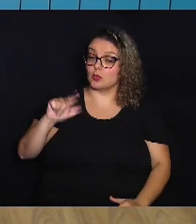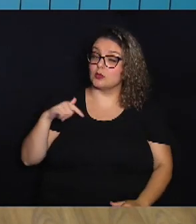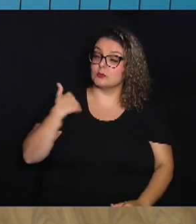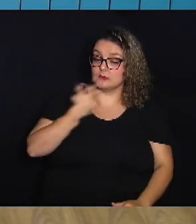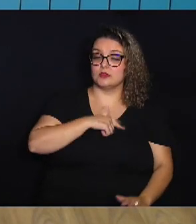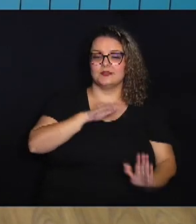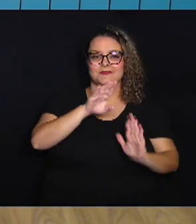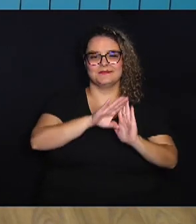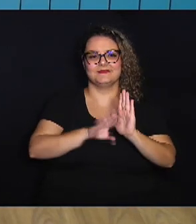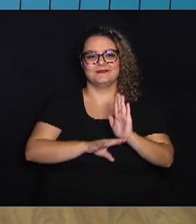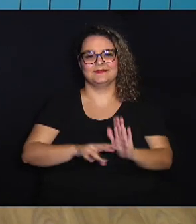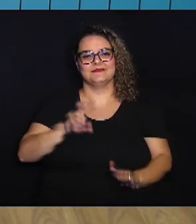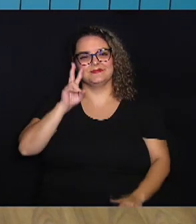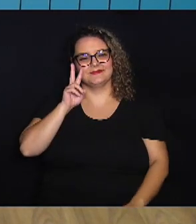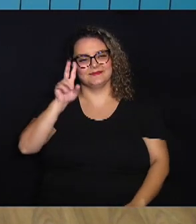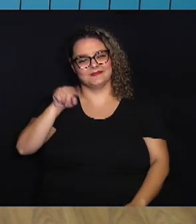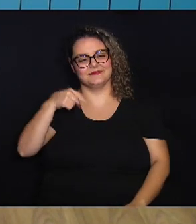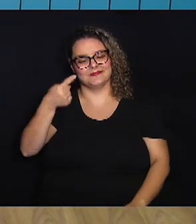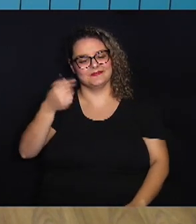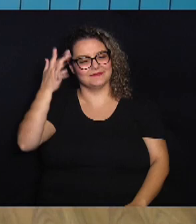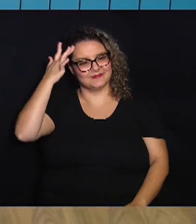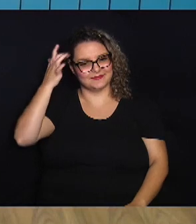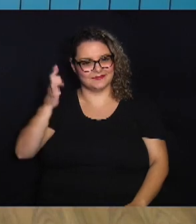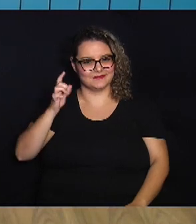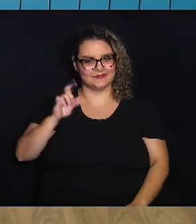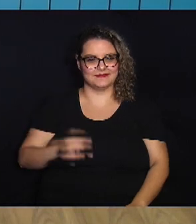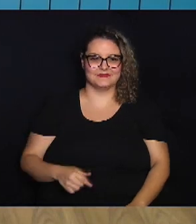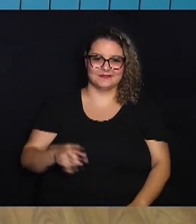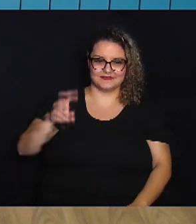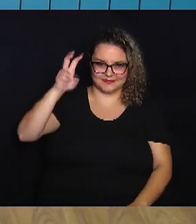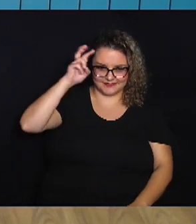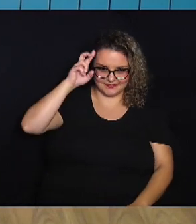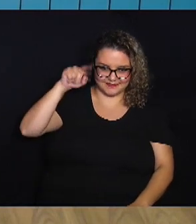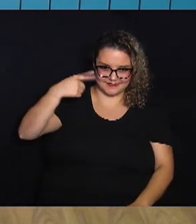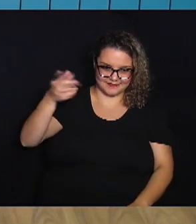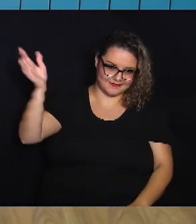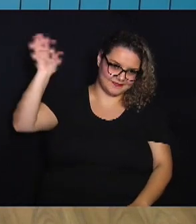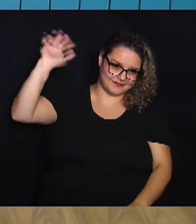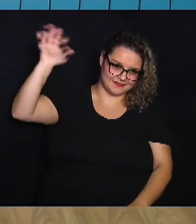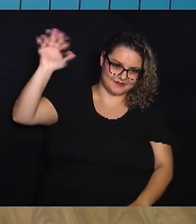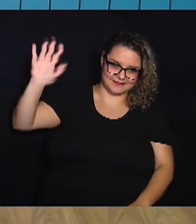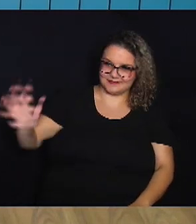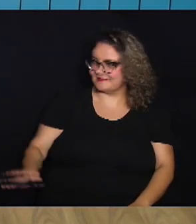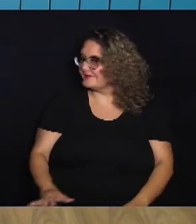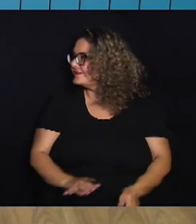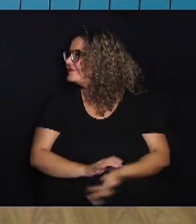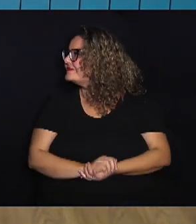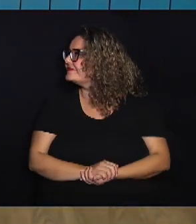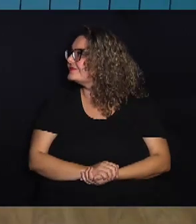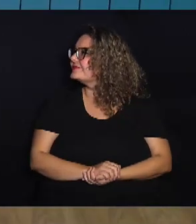Continue na nossa programação e nos vemos amanhã na quinta-feira. Até lá. Tchau, tchau.